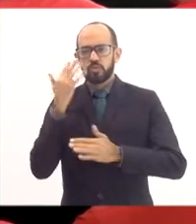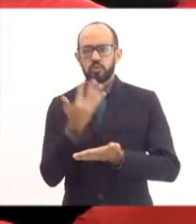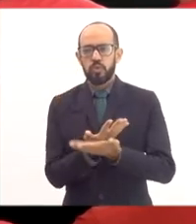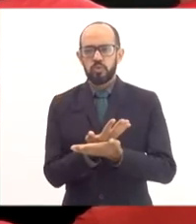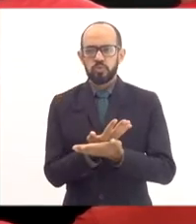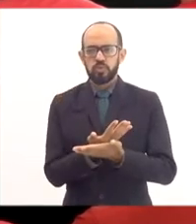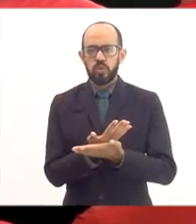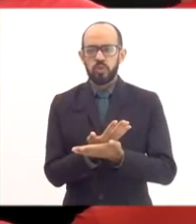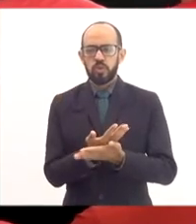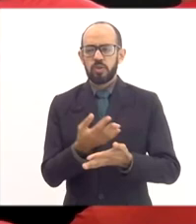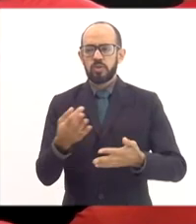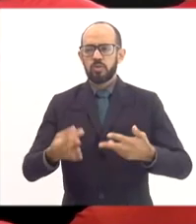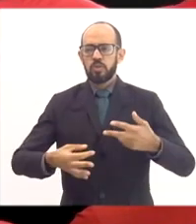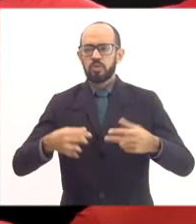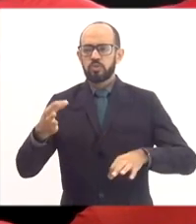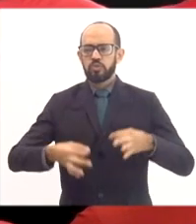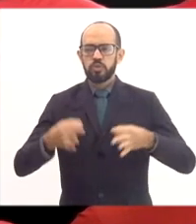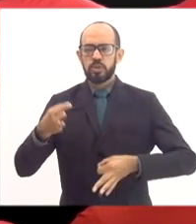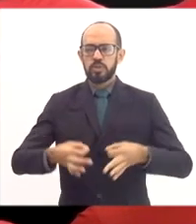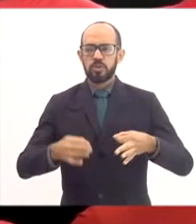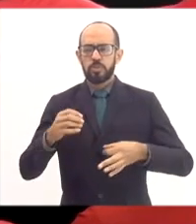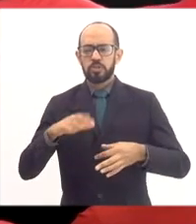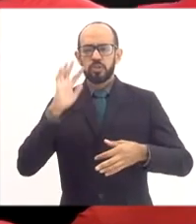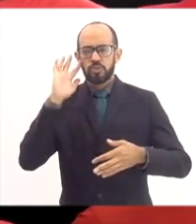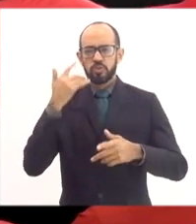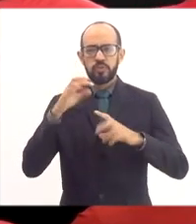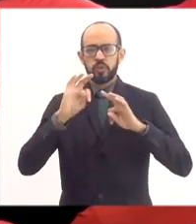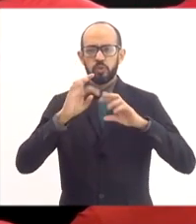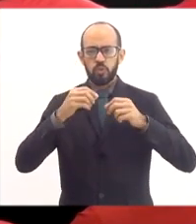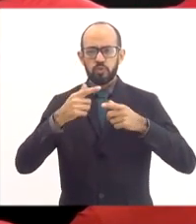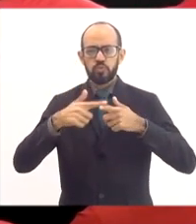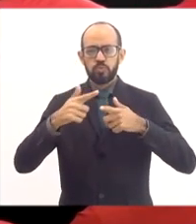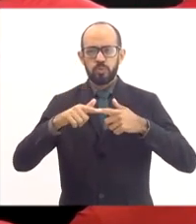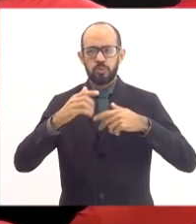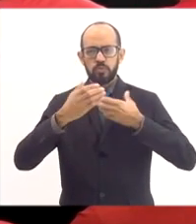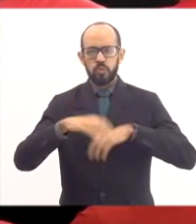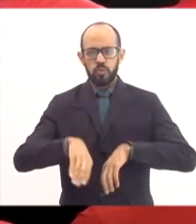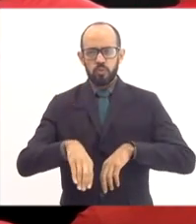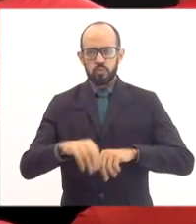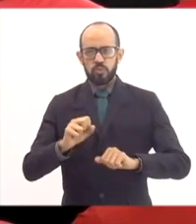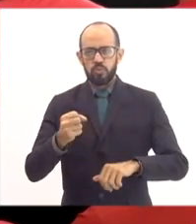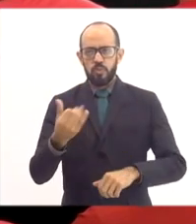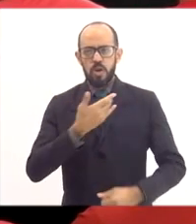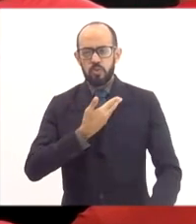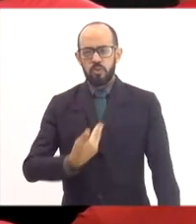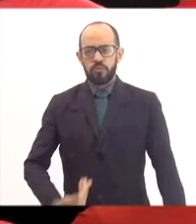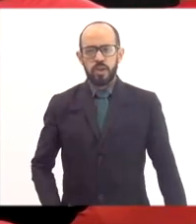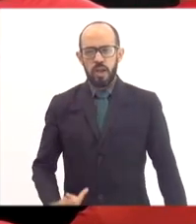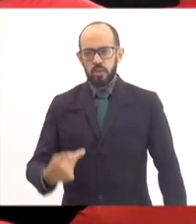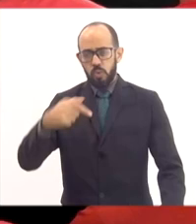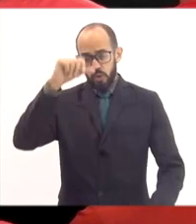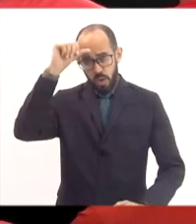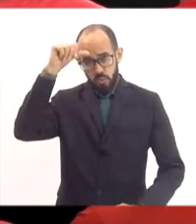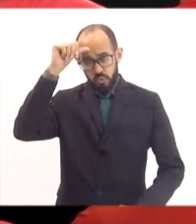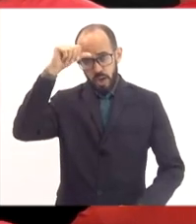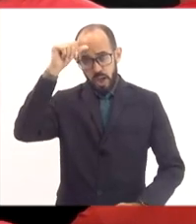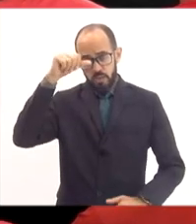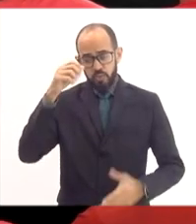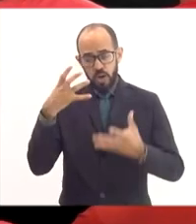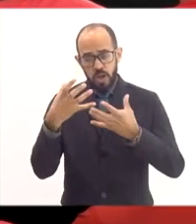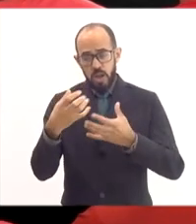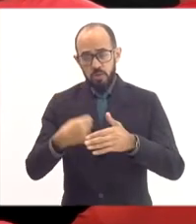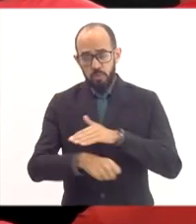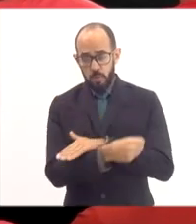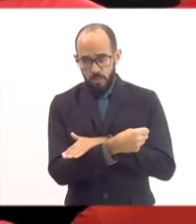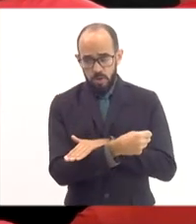soluções jurídicas para que a gente resolva todos os concursos que estão em aberto. Quando o governador Cláudio Castro assume o mandato em